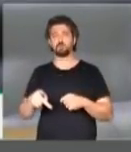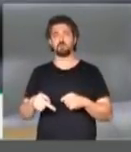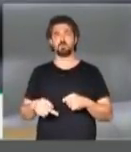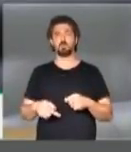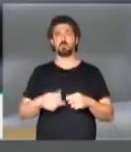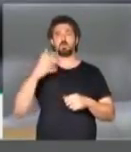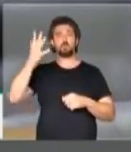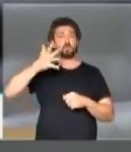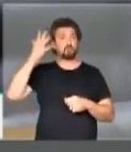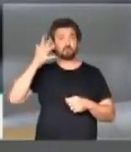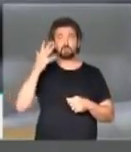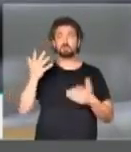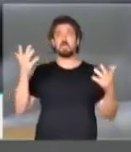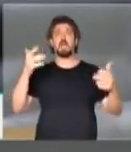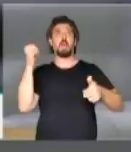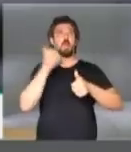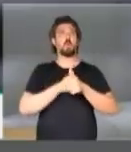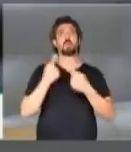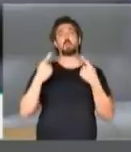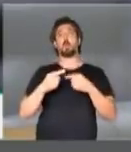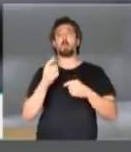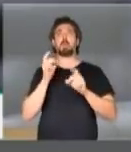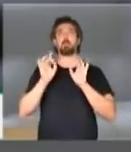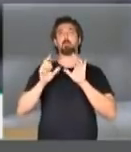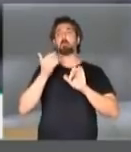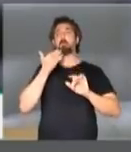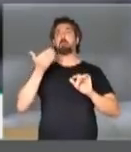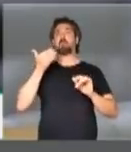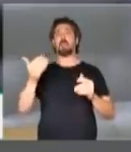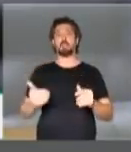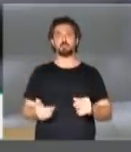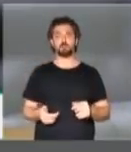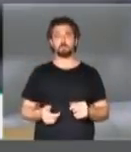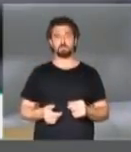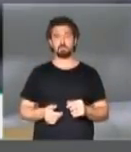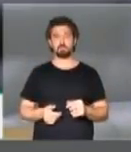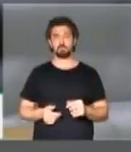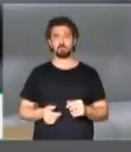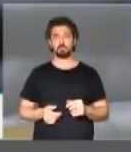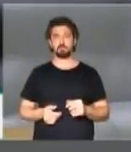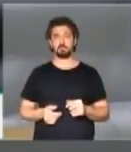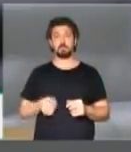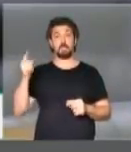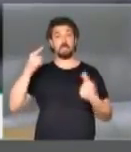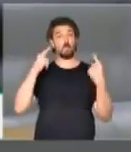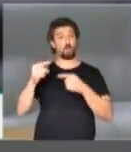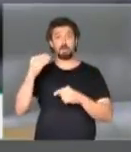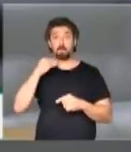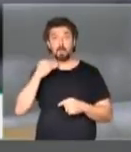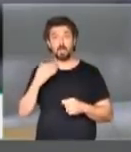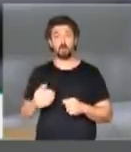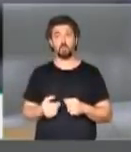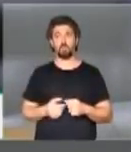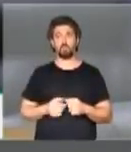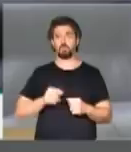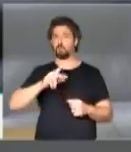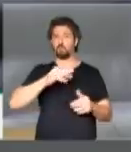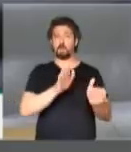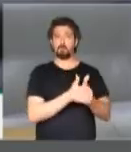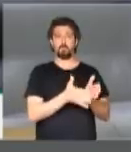e o discurso é de combate a privilégios. Quem combate privilégio enfrenta banco, não